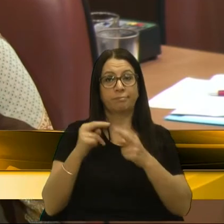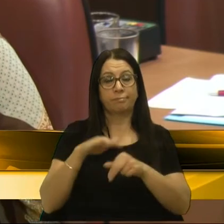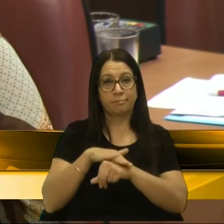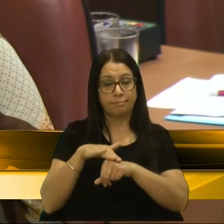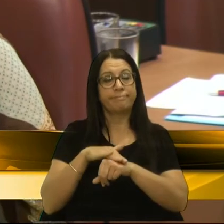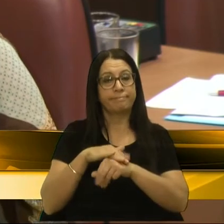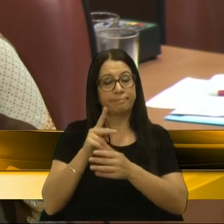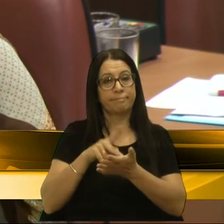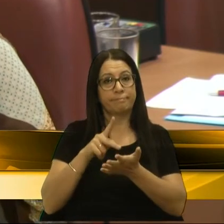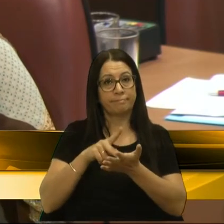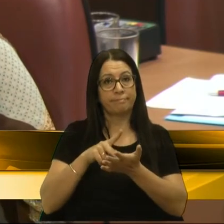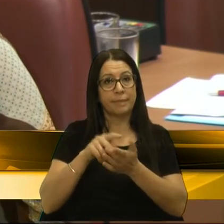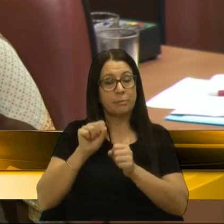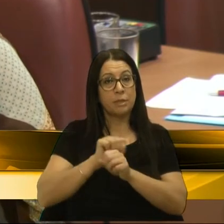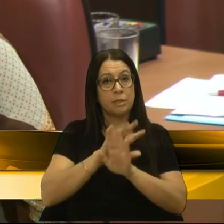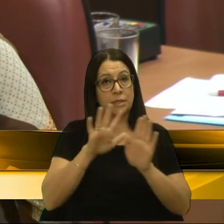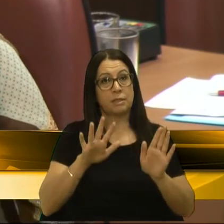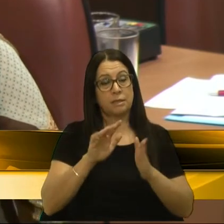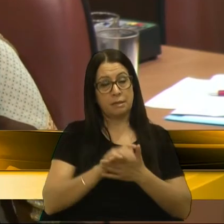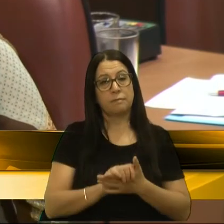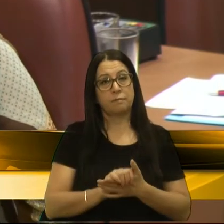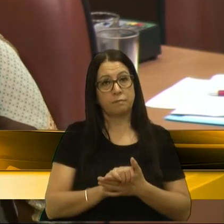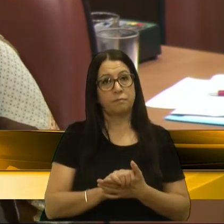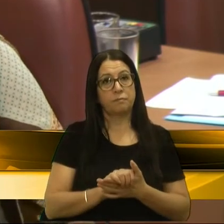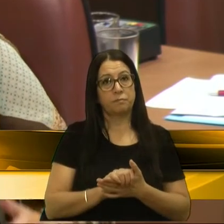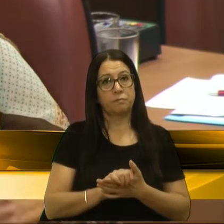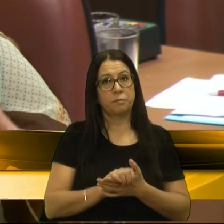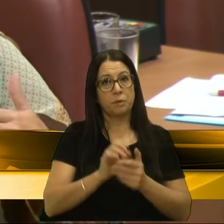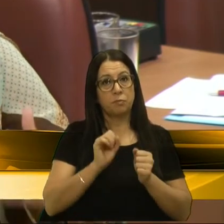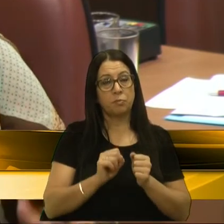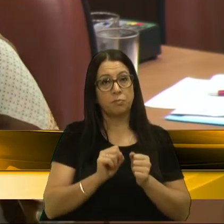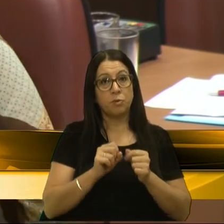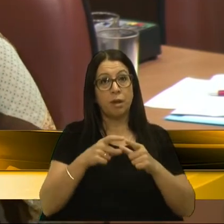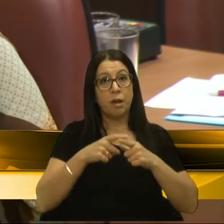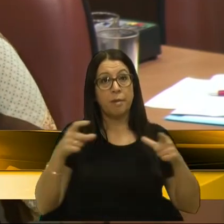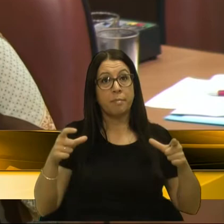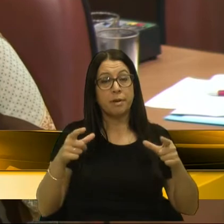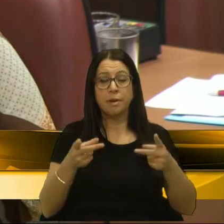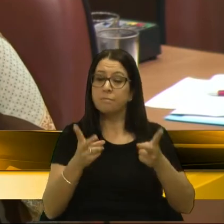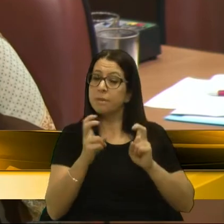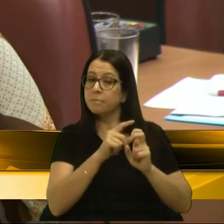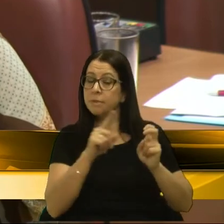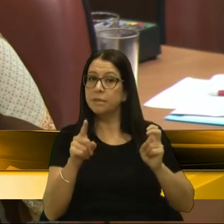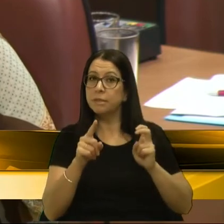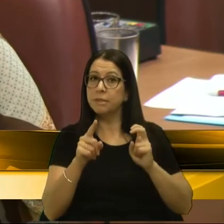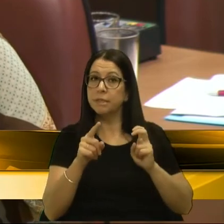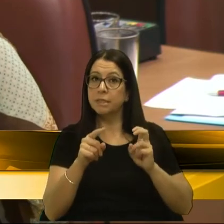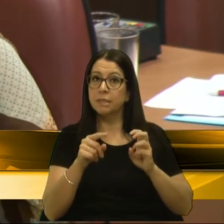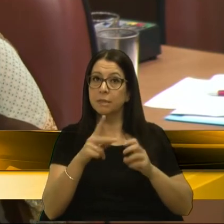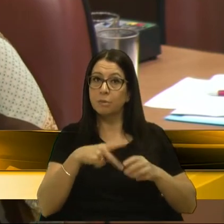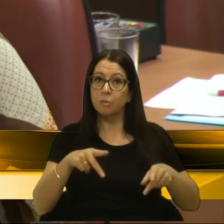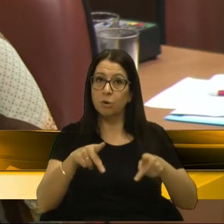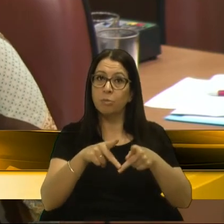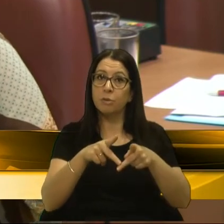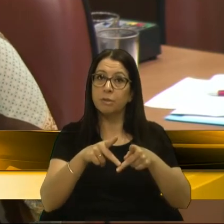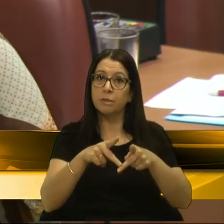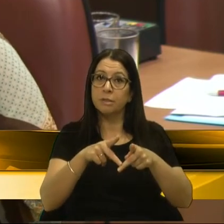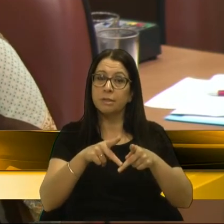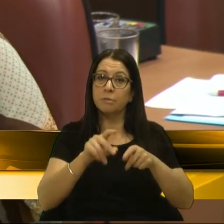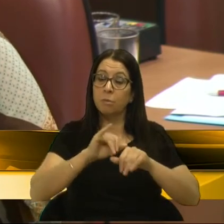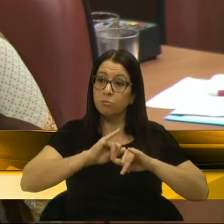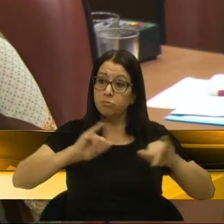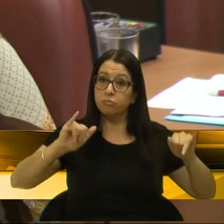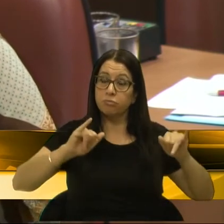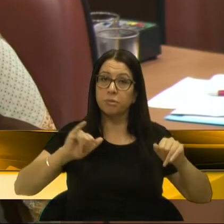fato, ser esclarecedores, né, poder ampliar a percepção da nossa população. Temos que fazer uma ampla